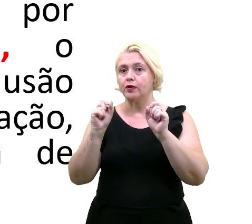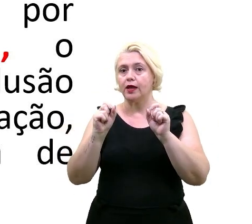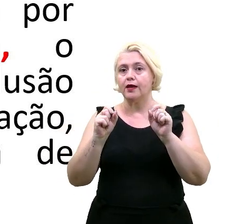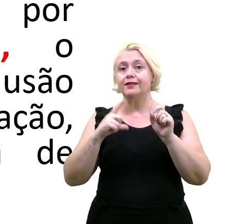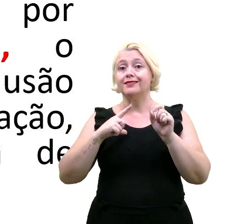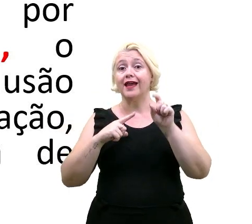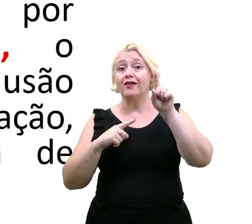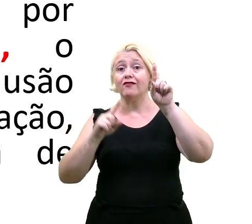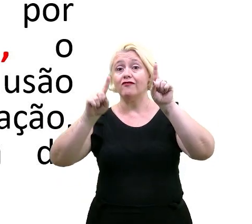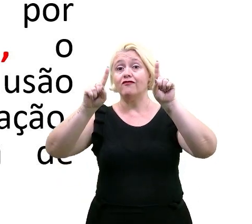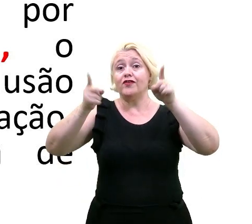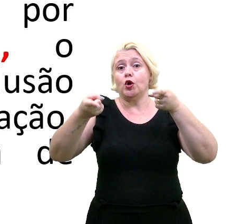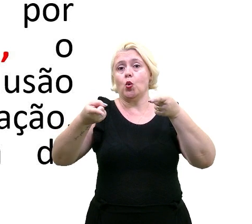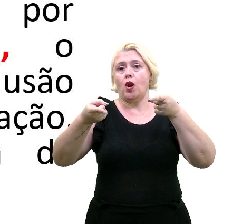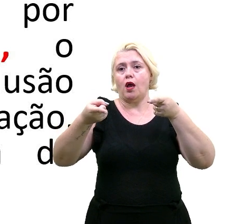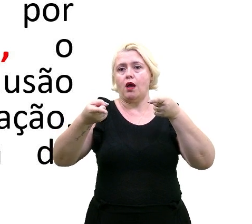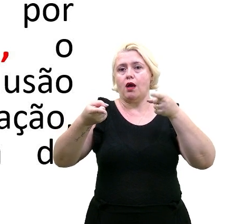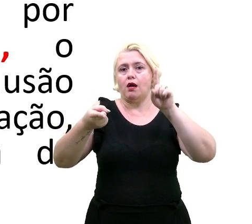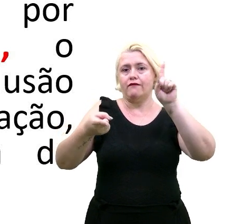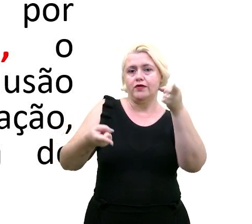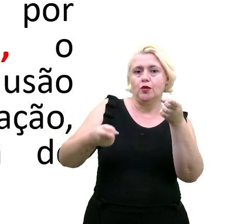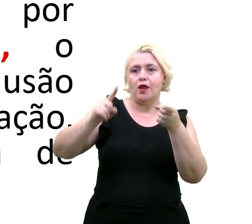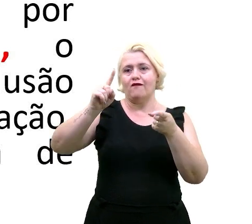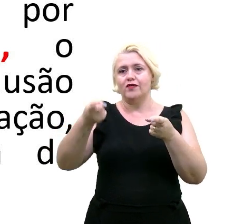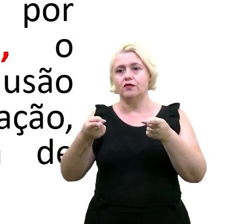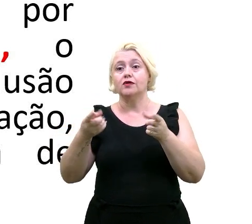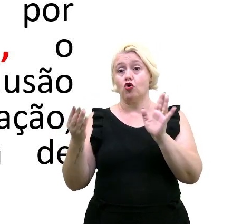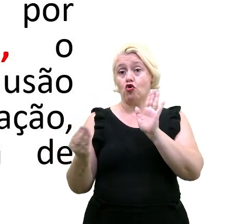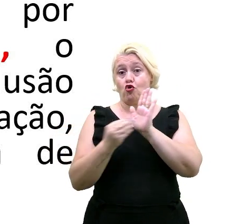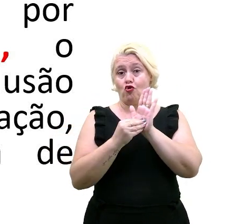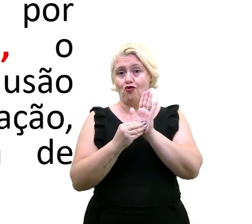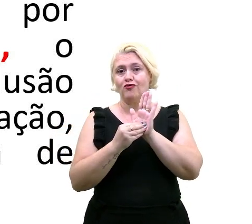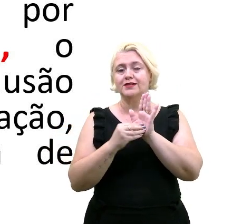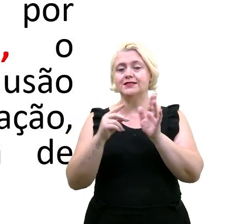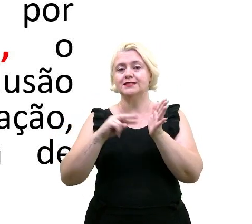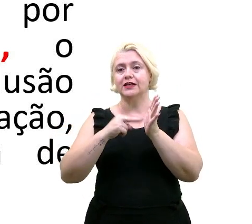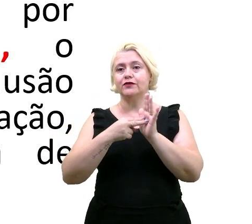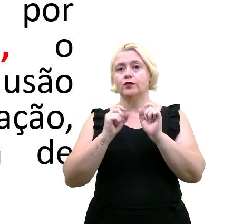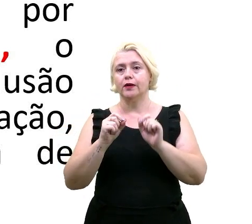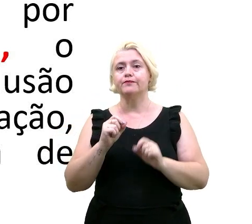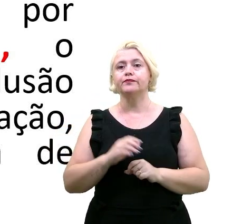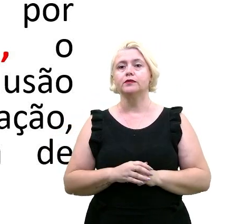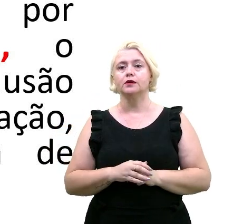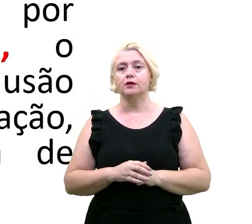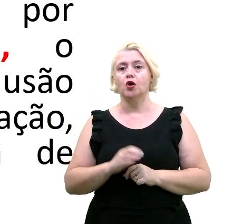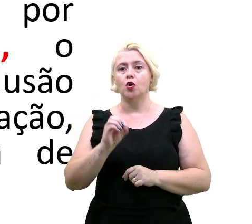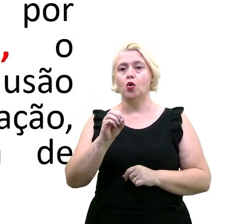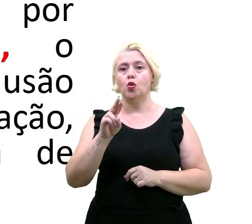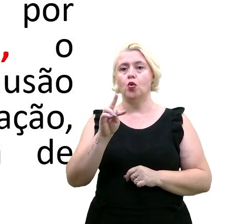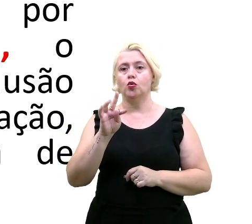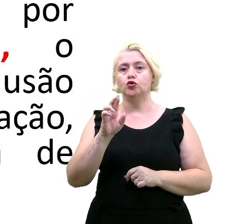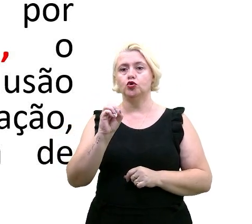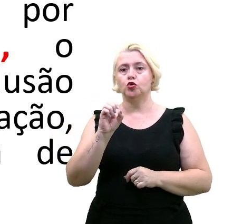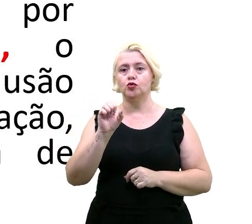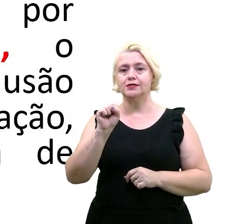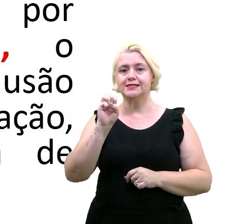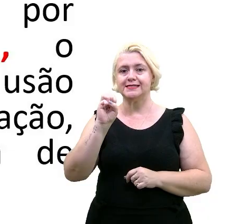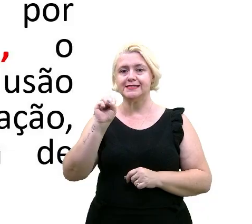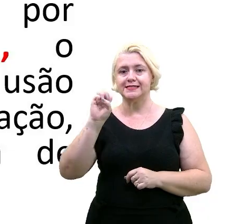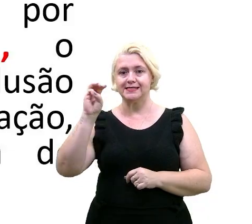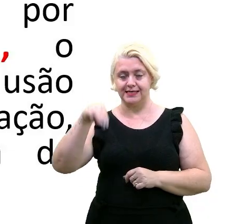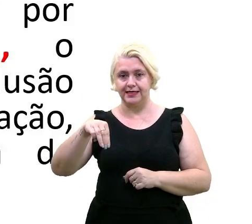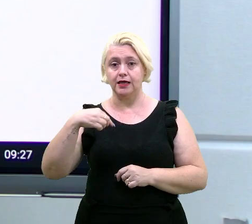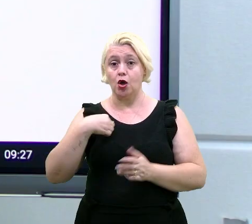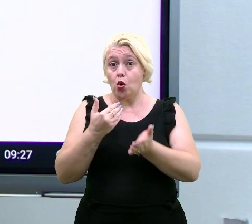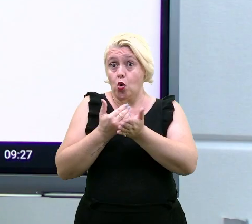vírgulas tá essas vírgulas que foram colocadas então nós temos outro sim eu começo a